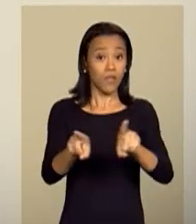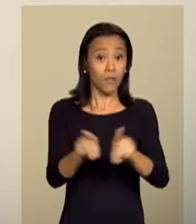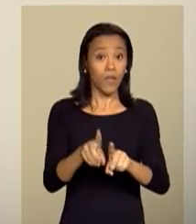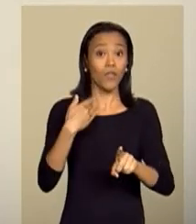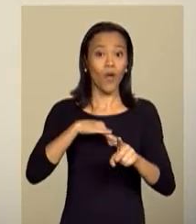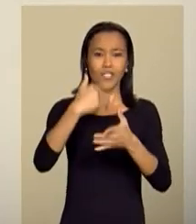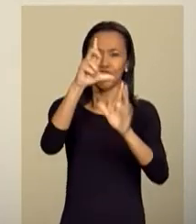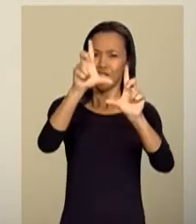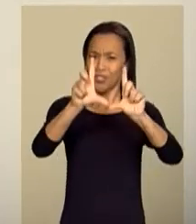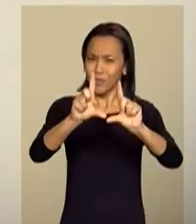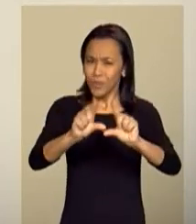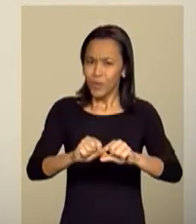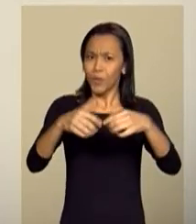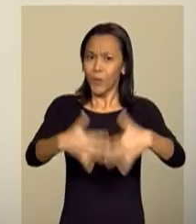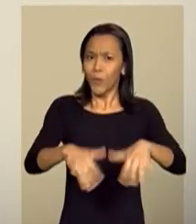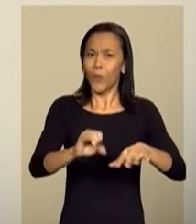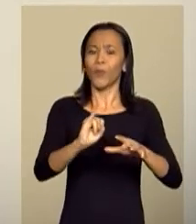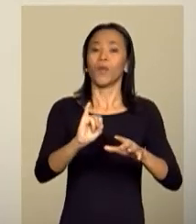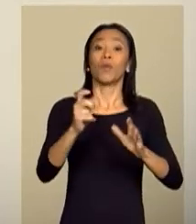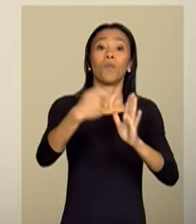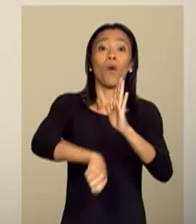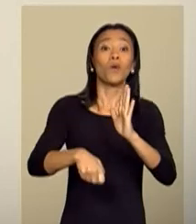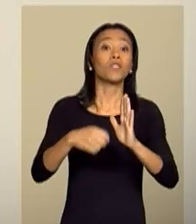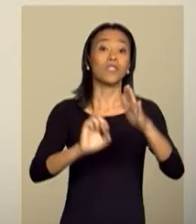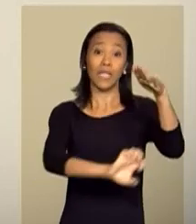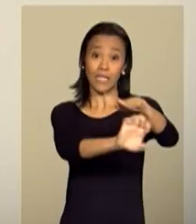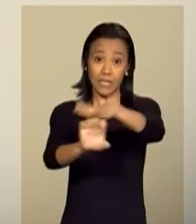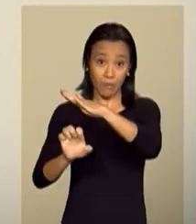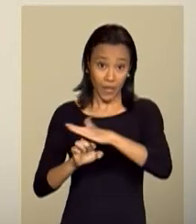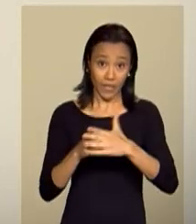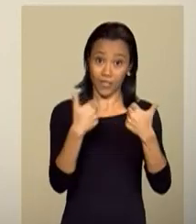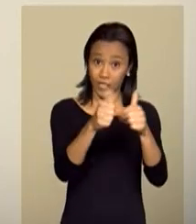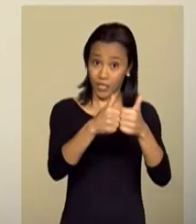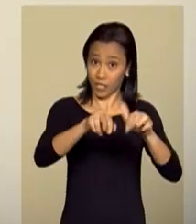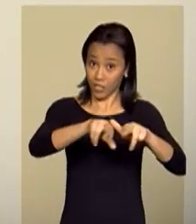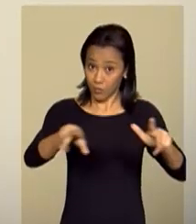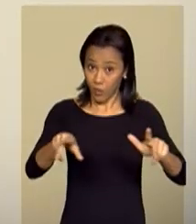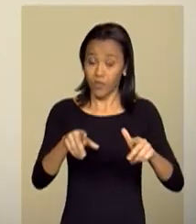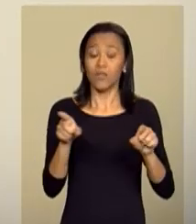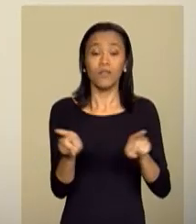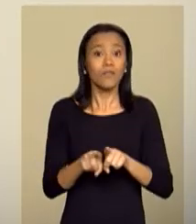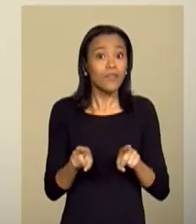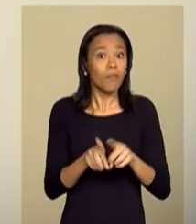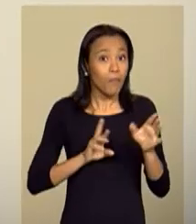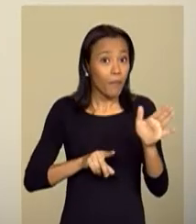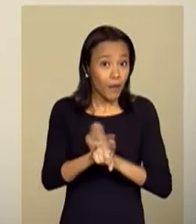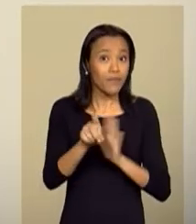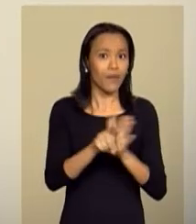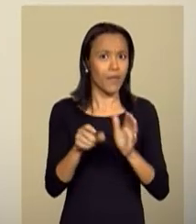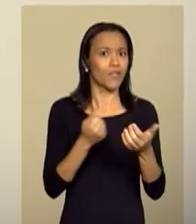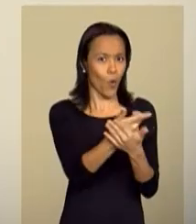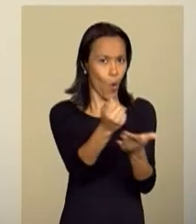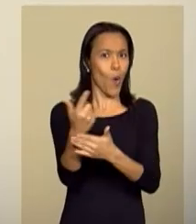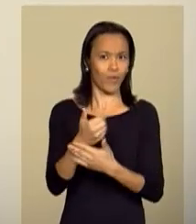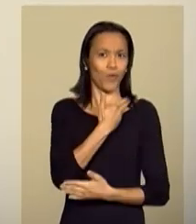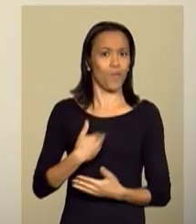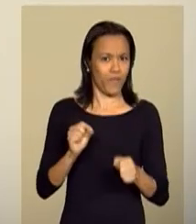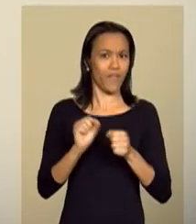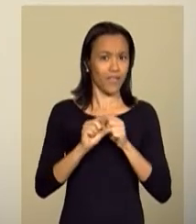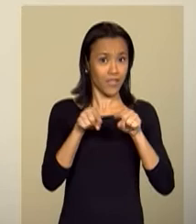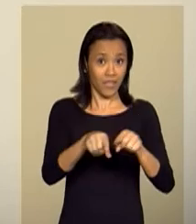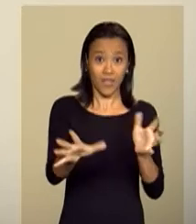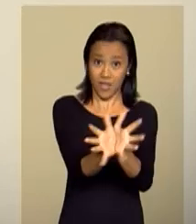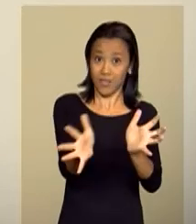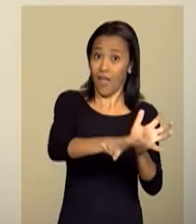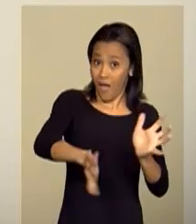desonera folha de pagamento das empresas de transporte coletivo e tem também as que o governo vem fazendo nessa indústria do